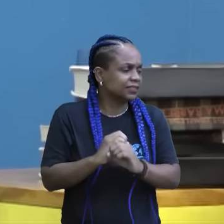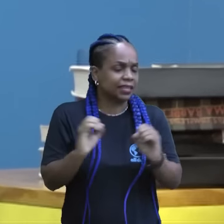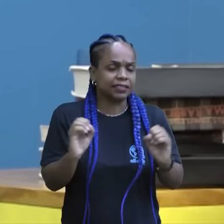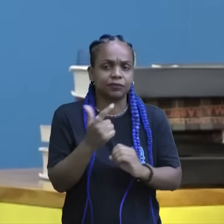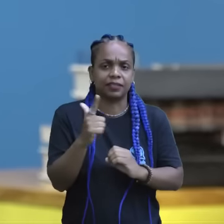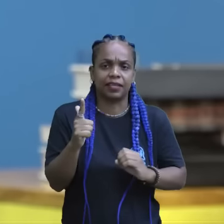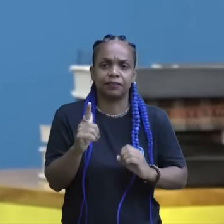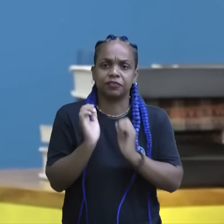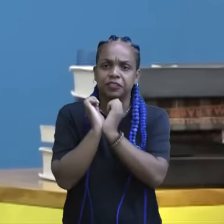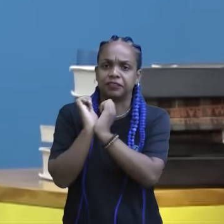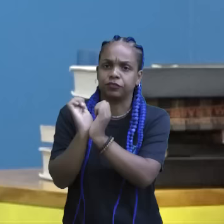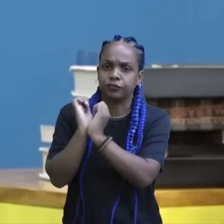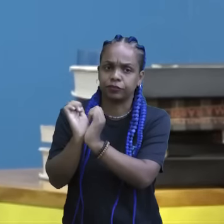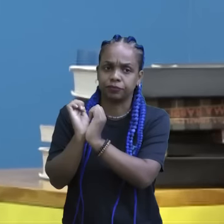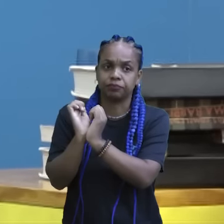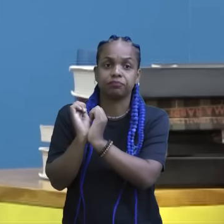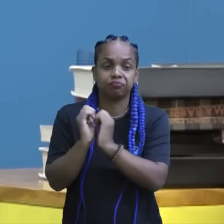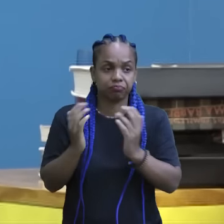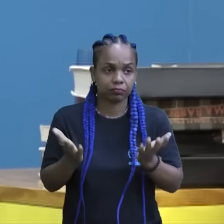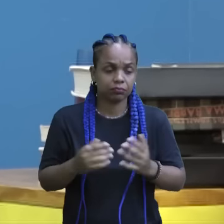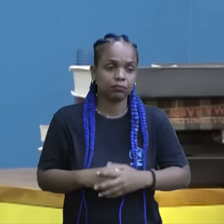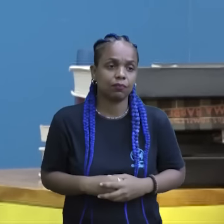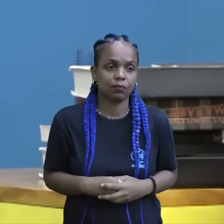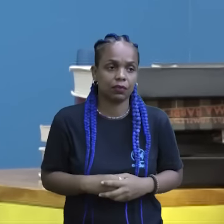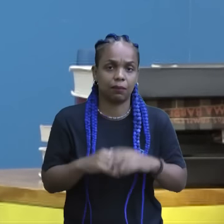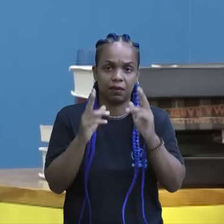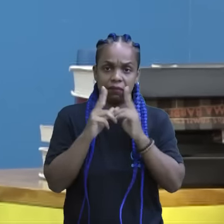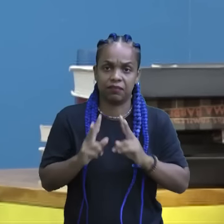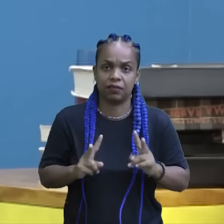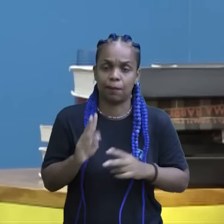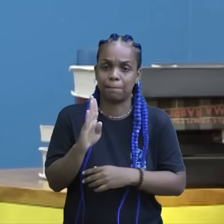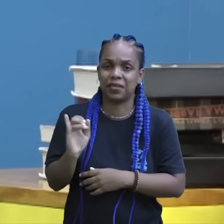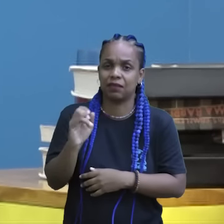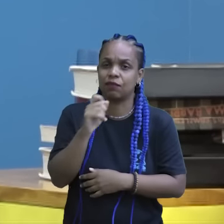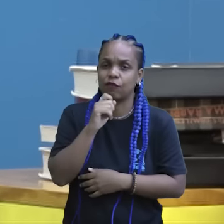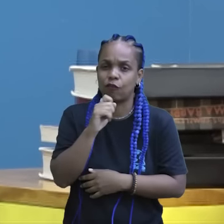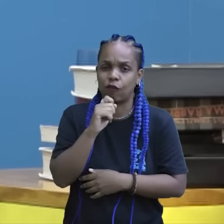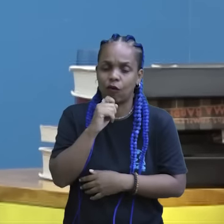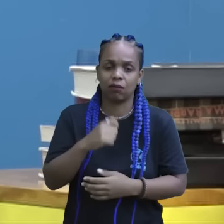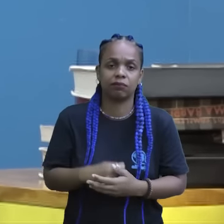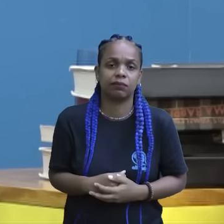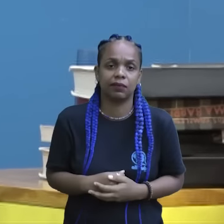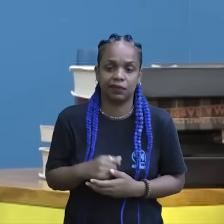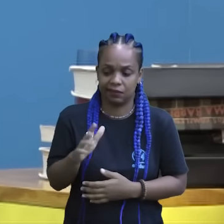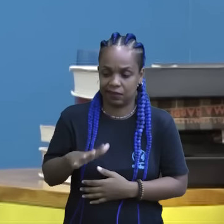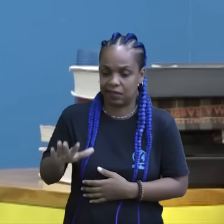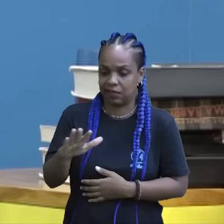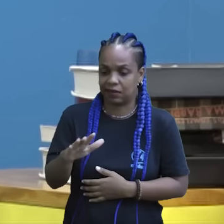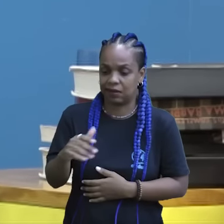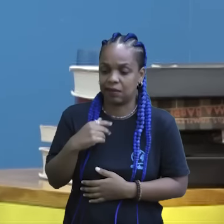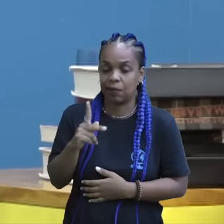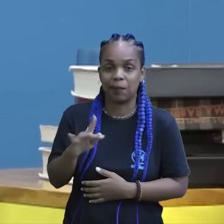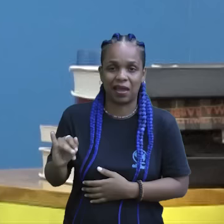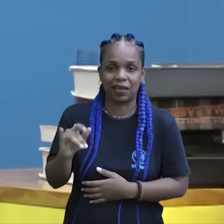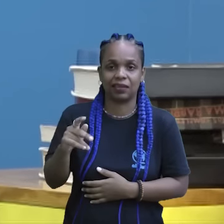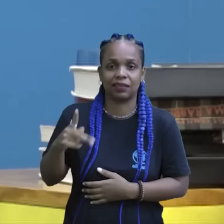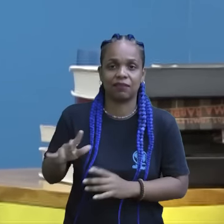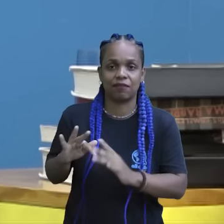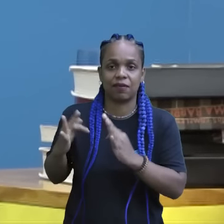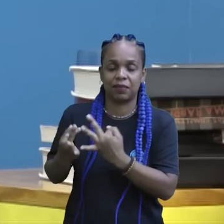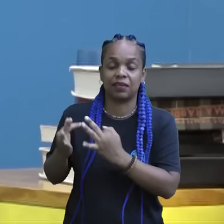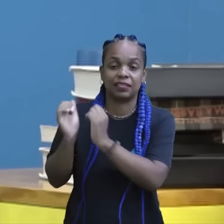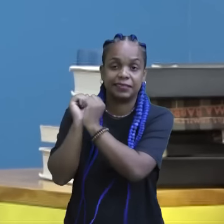pai, que tinha sido escravizada. E Lima retoma o tema e as questões do